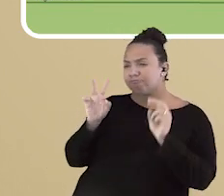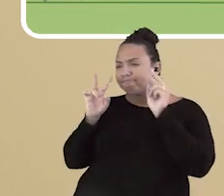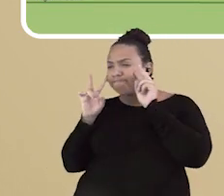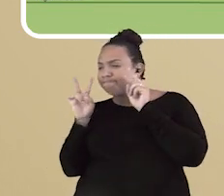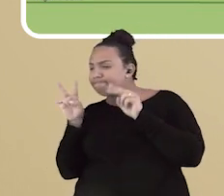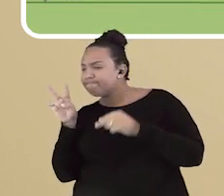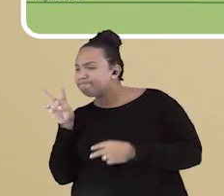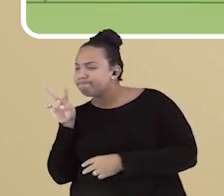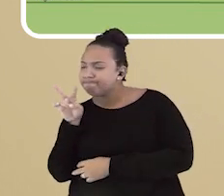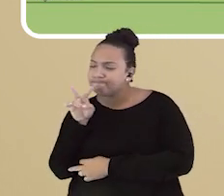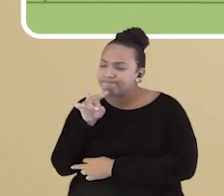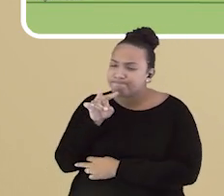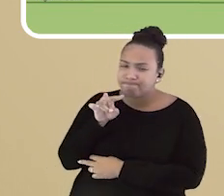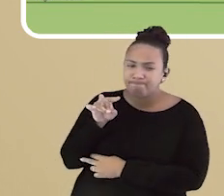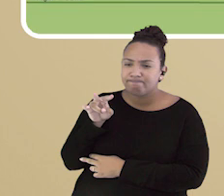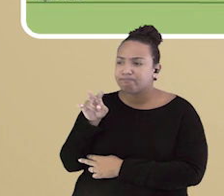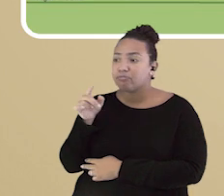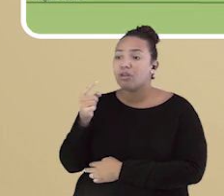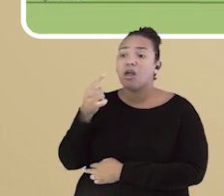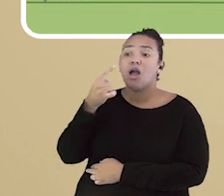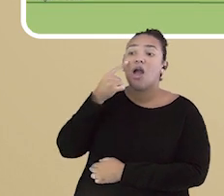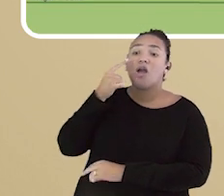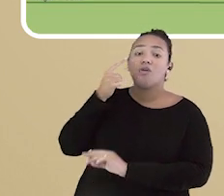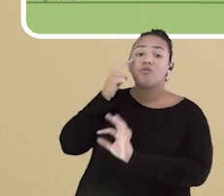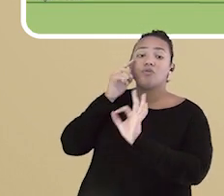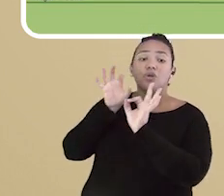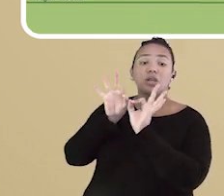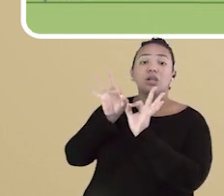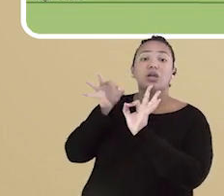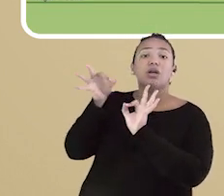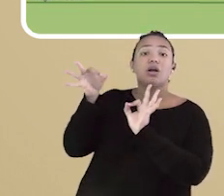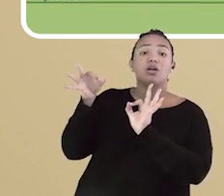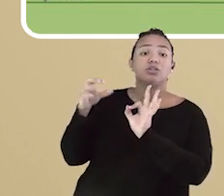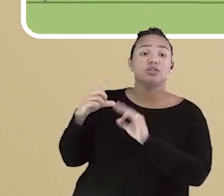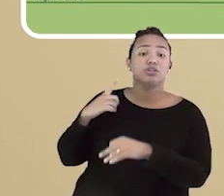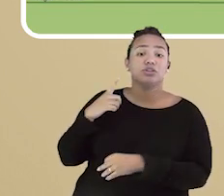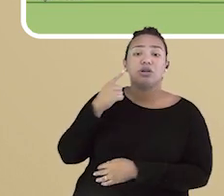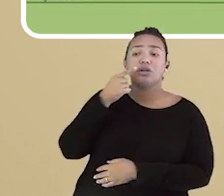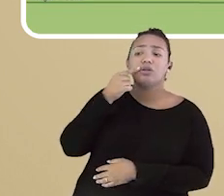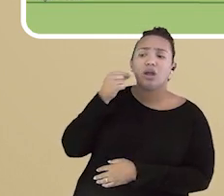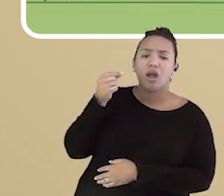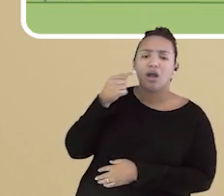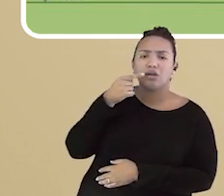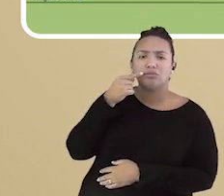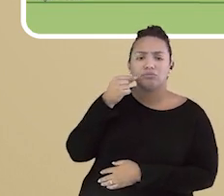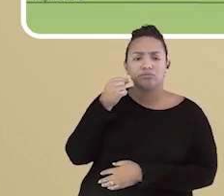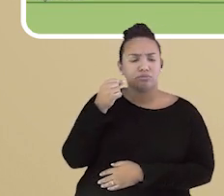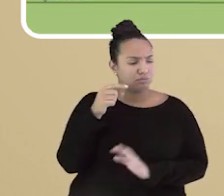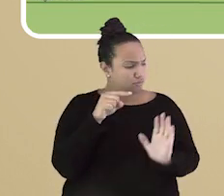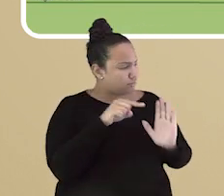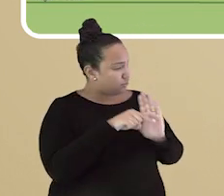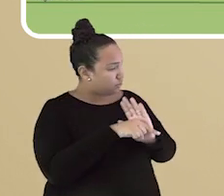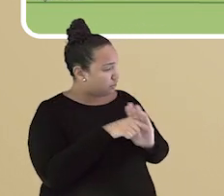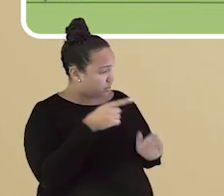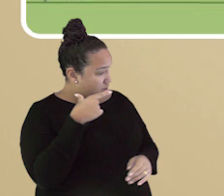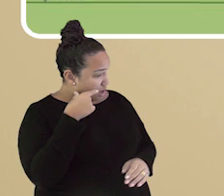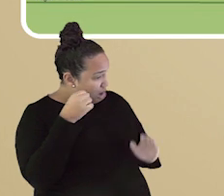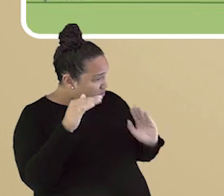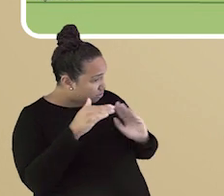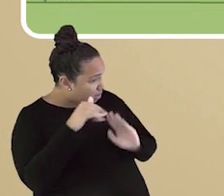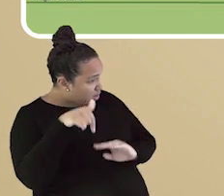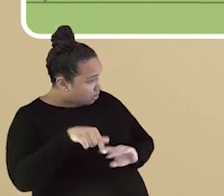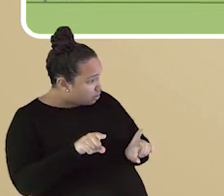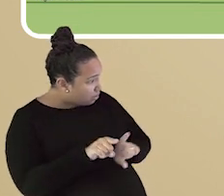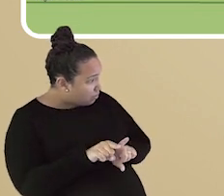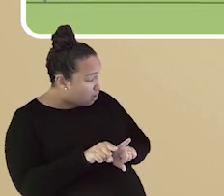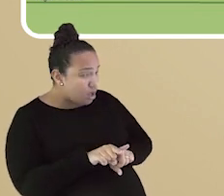Olhou e viu lá longe o gato. E ele perguntou para o primo se o gato também vivia ali. O